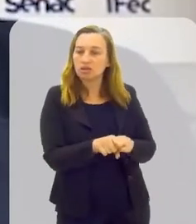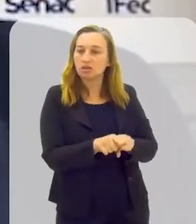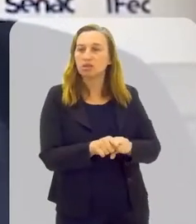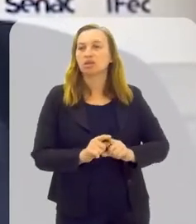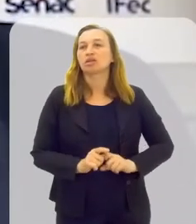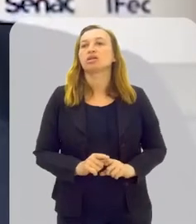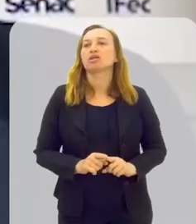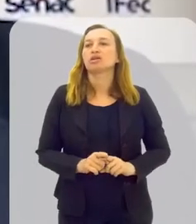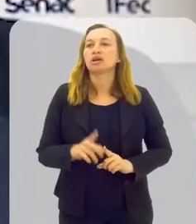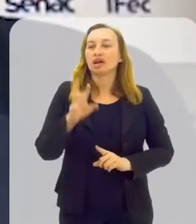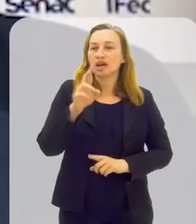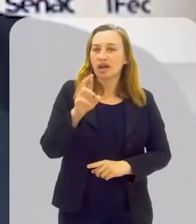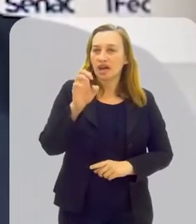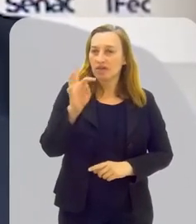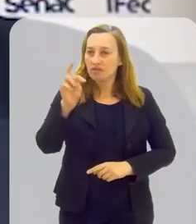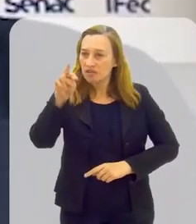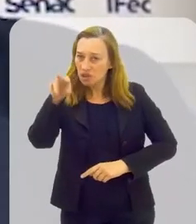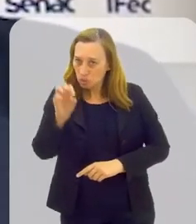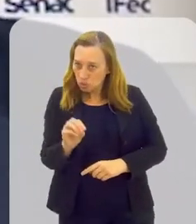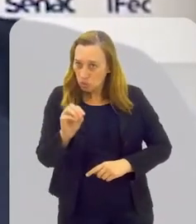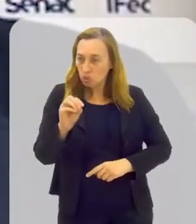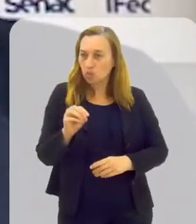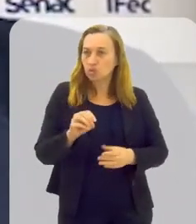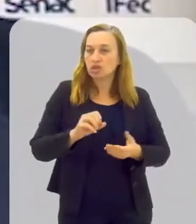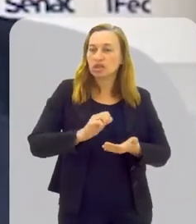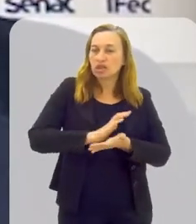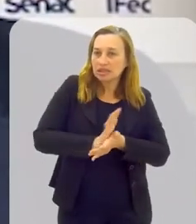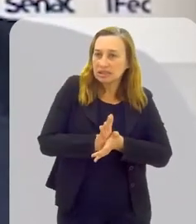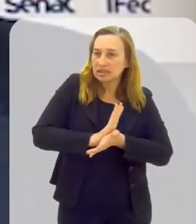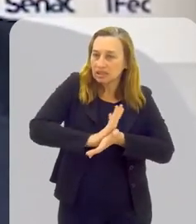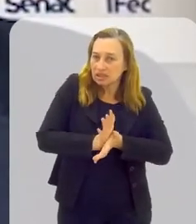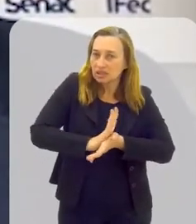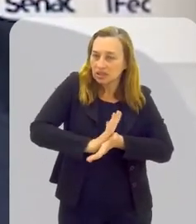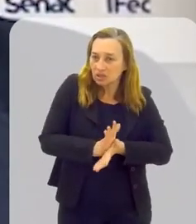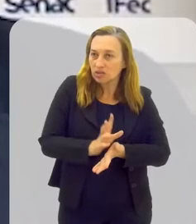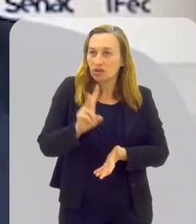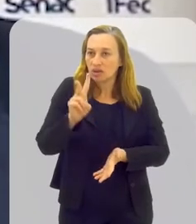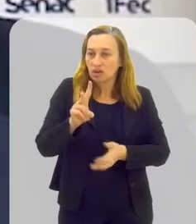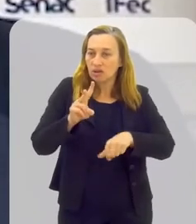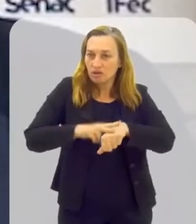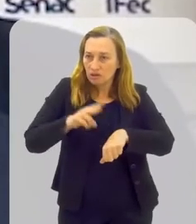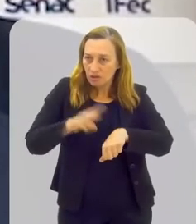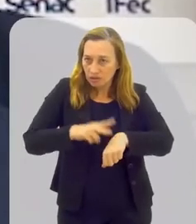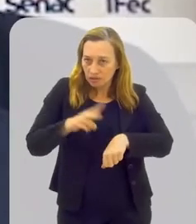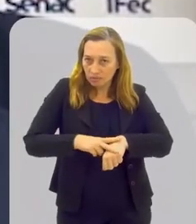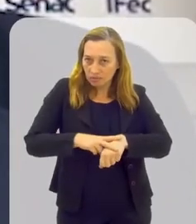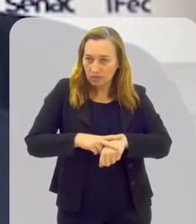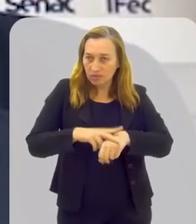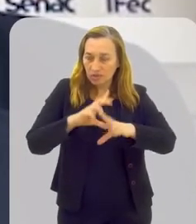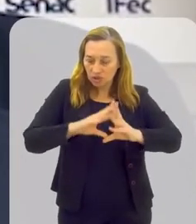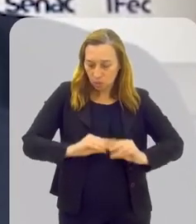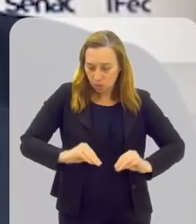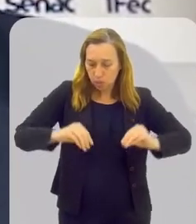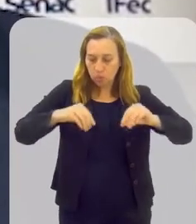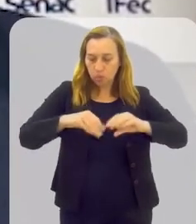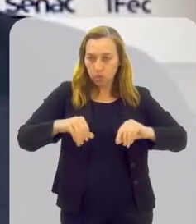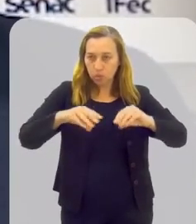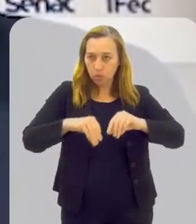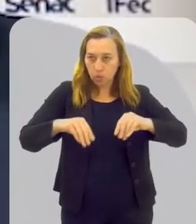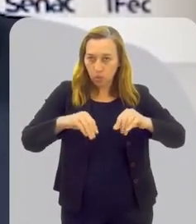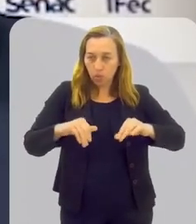aí nós lançamos na sequência a revido que é uma que tritura o vidro transformando esse vidro em Areia no ato